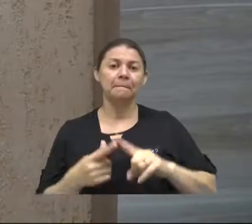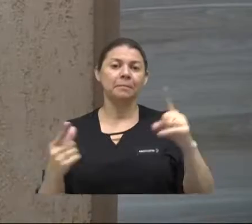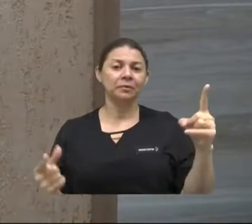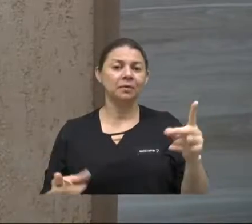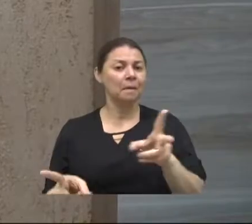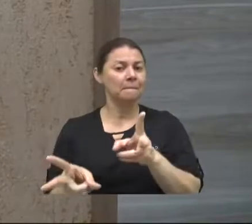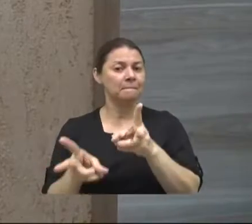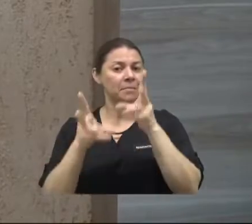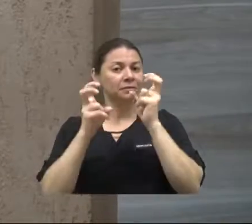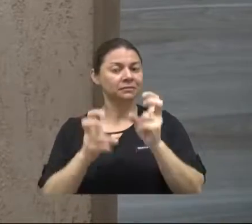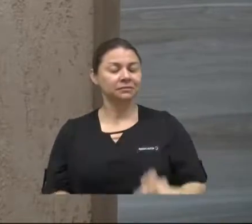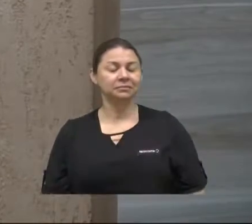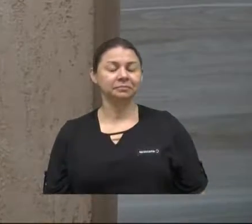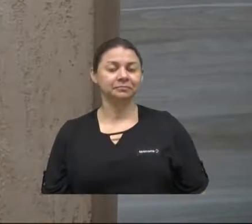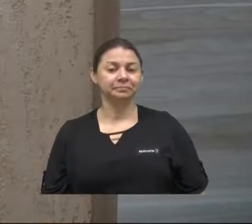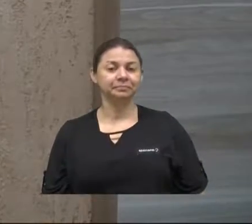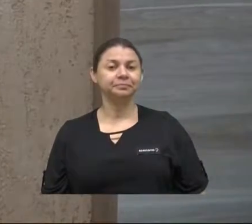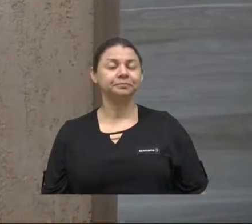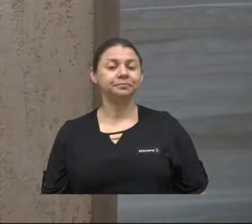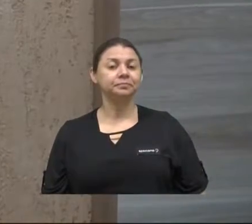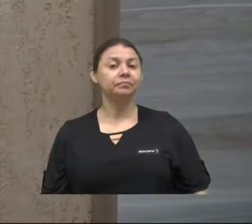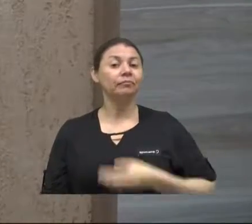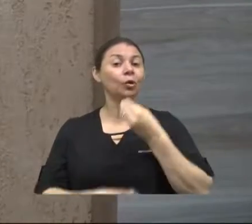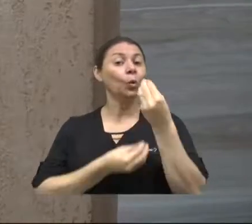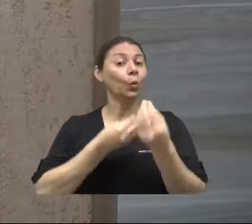você recebe o sim e o não,